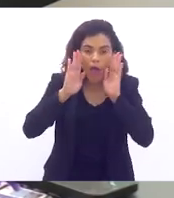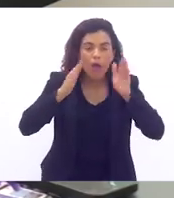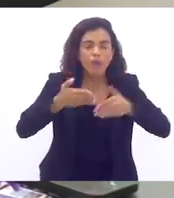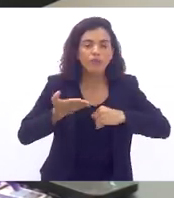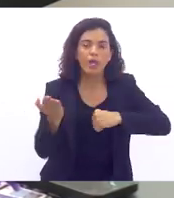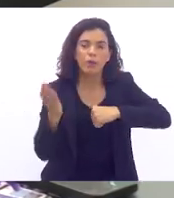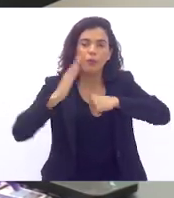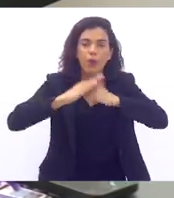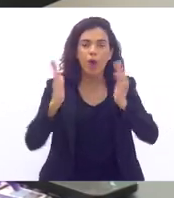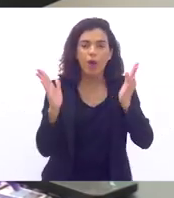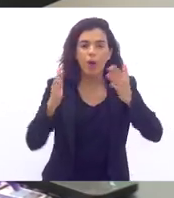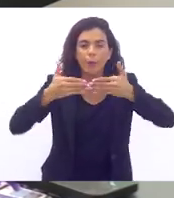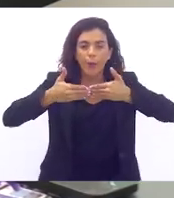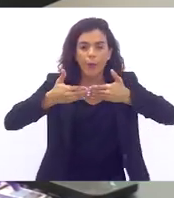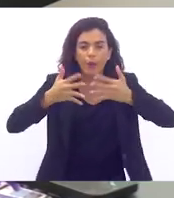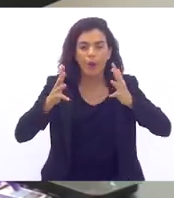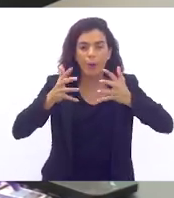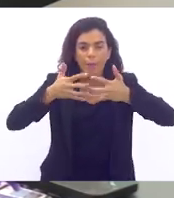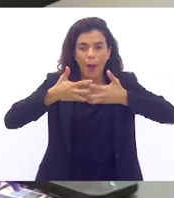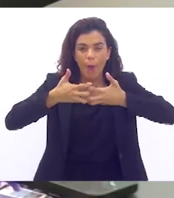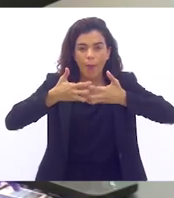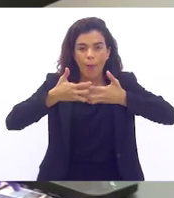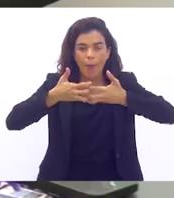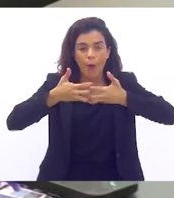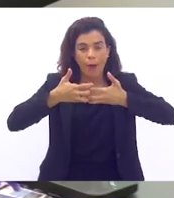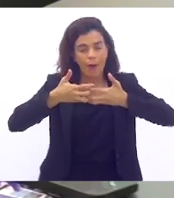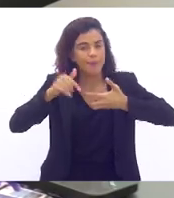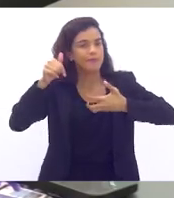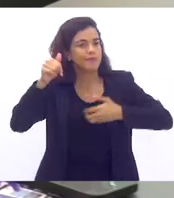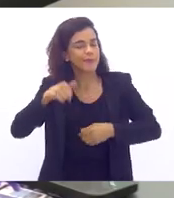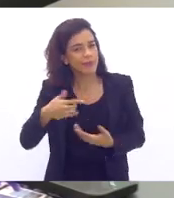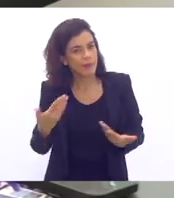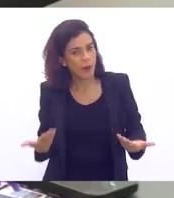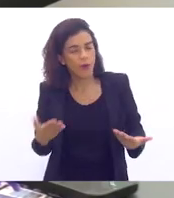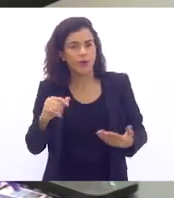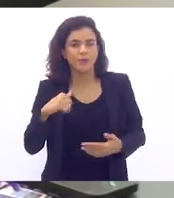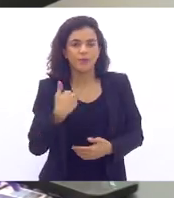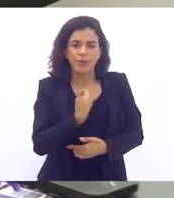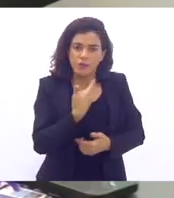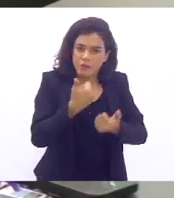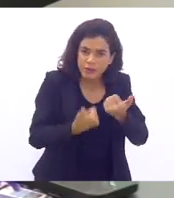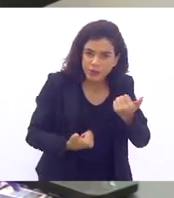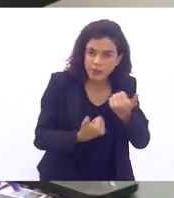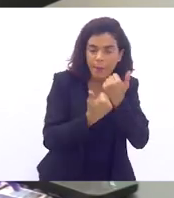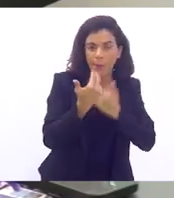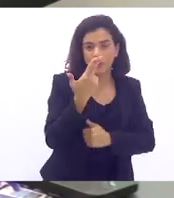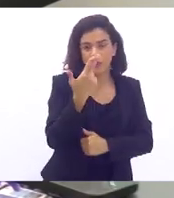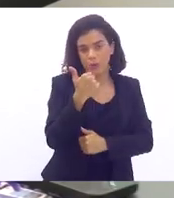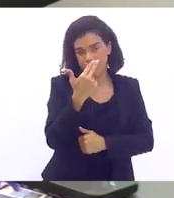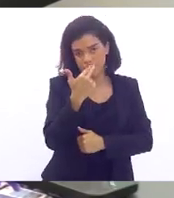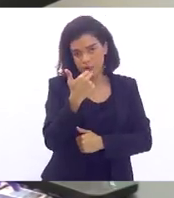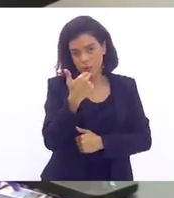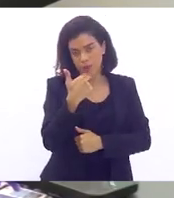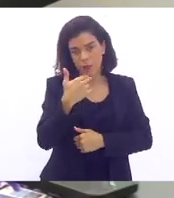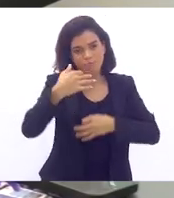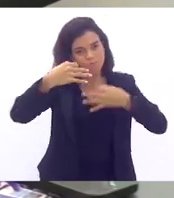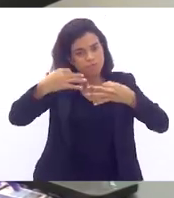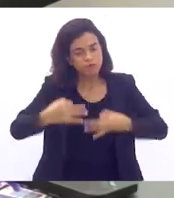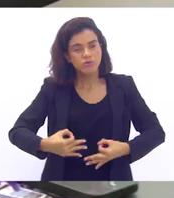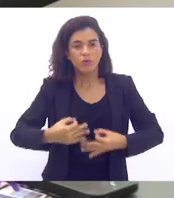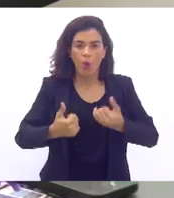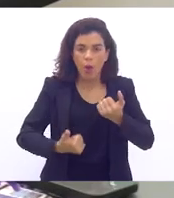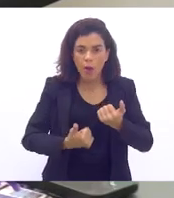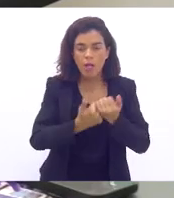Taiane na recuperação das feridas é também então nós precisamos do apoio nutricional bem dado um apoio